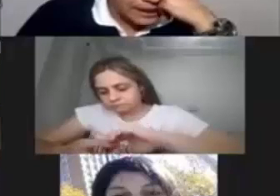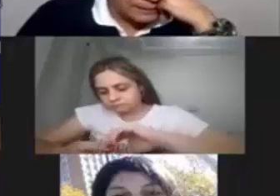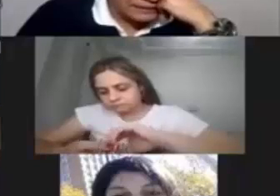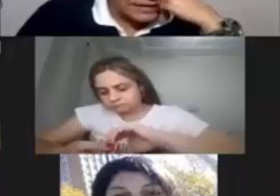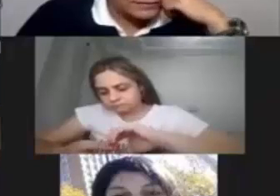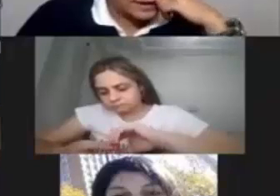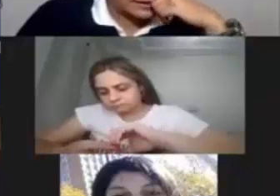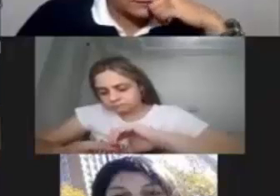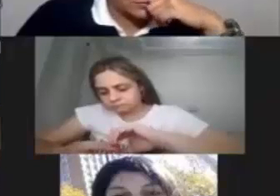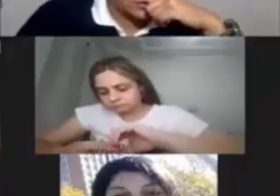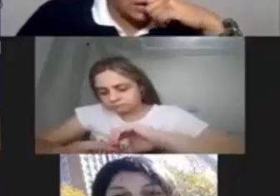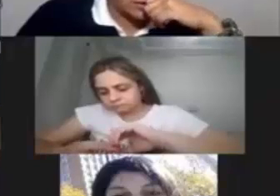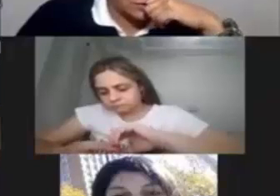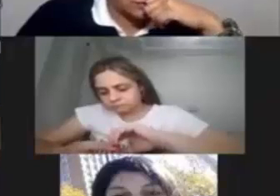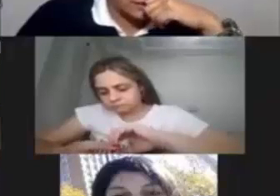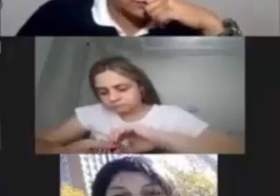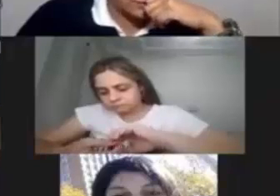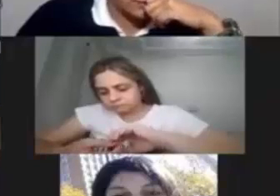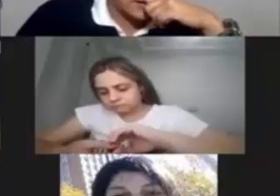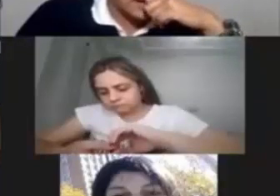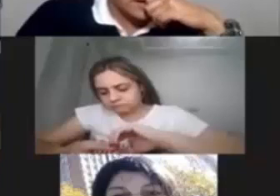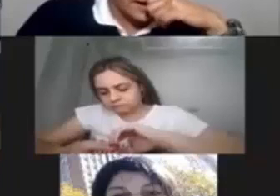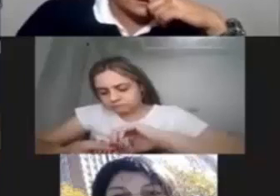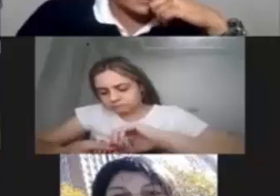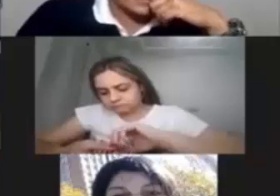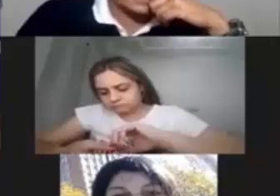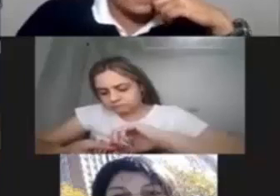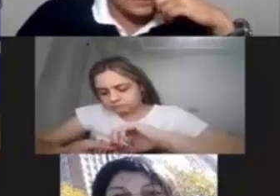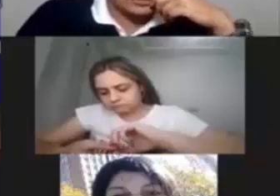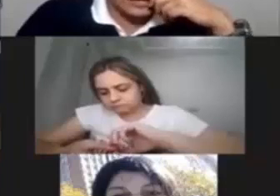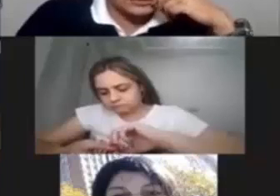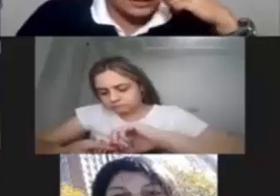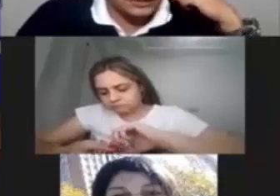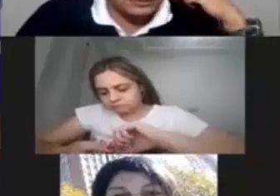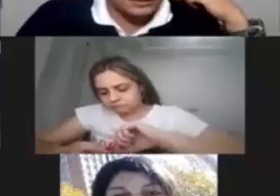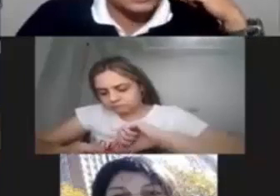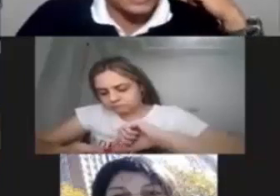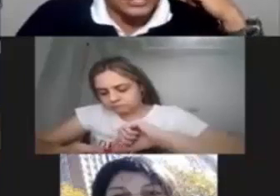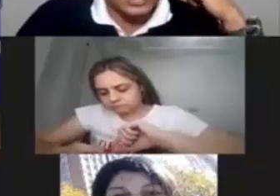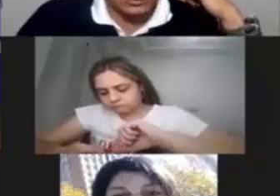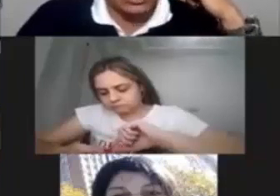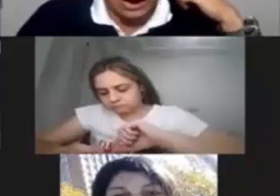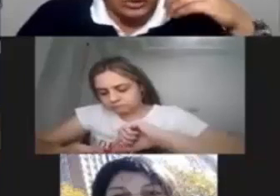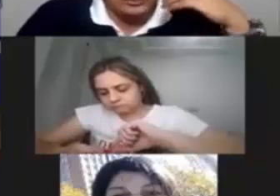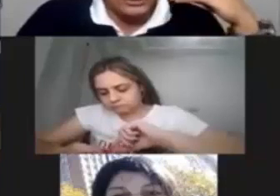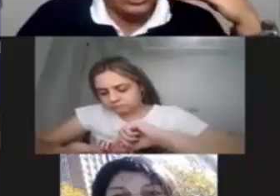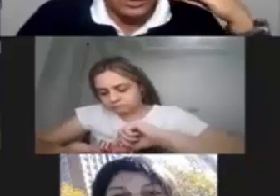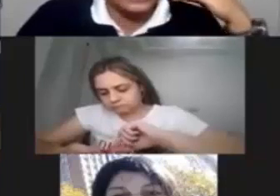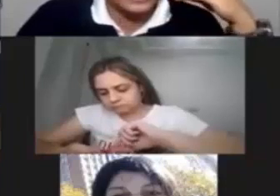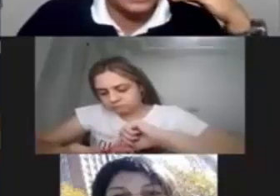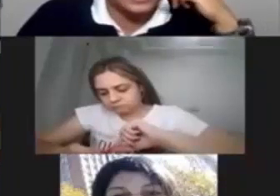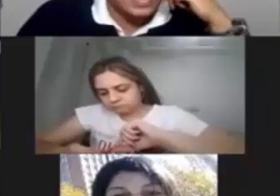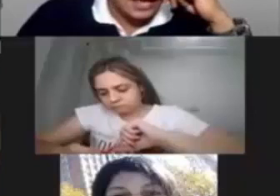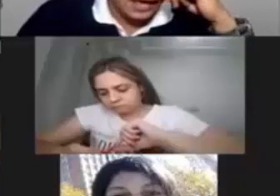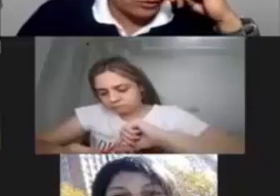a palavra revela que ele veio tirar o cativo do cativeiro é isso aí tem a ver com isso aí é algo espiritual